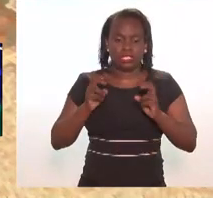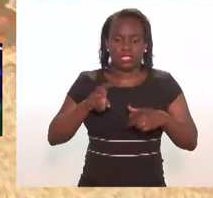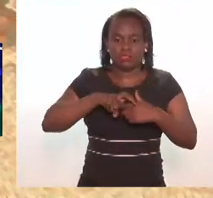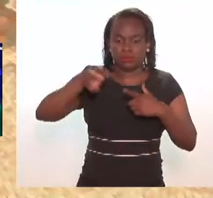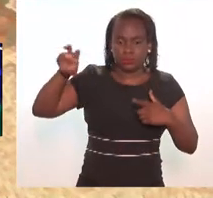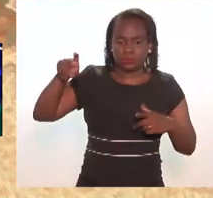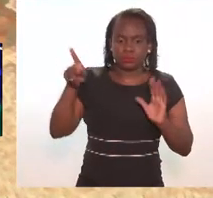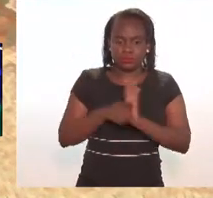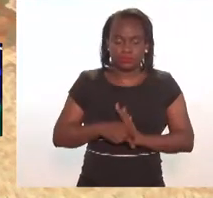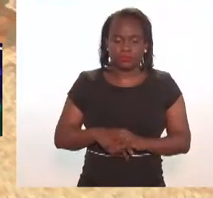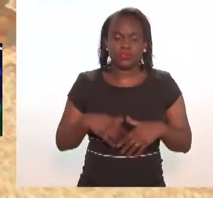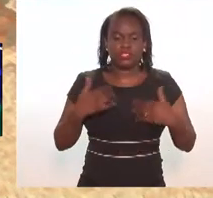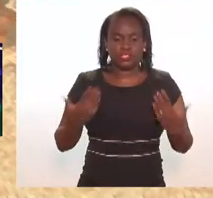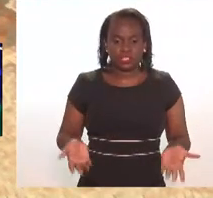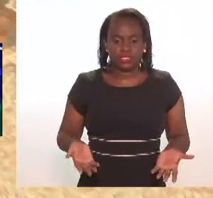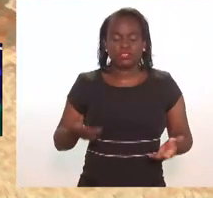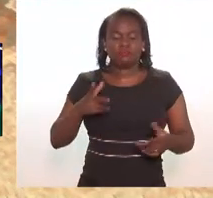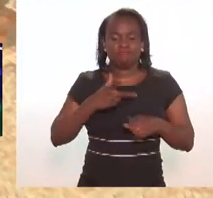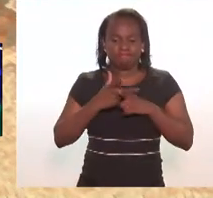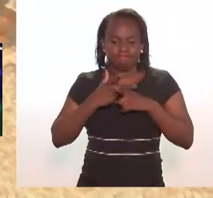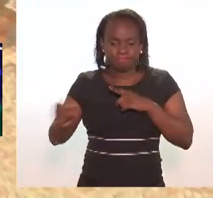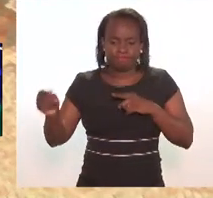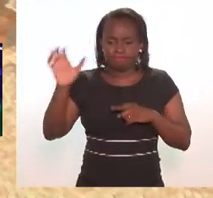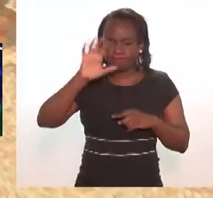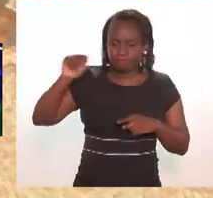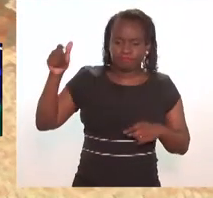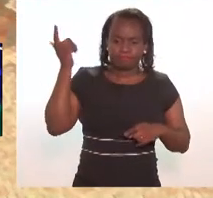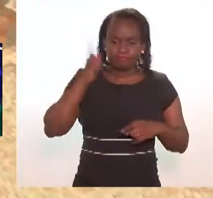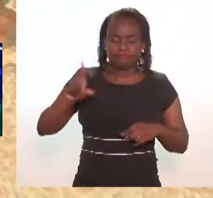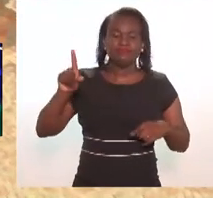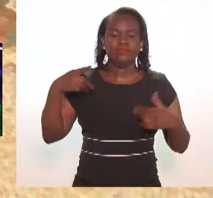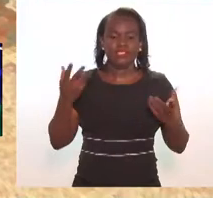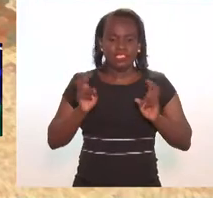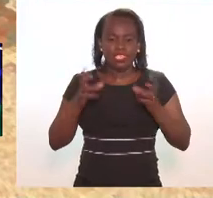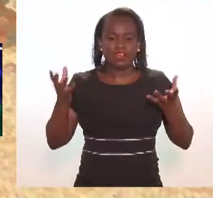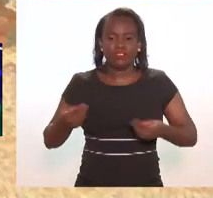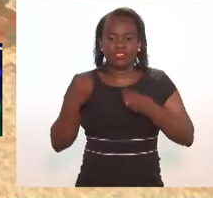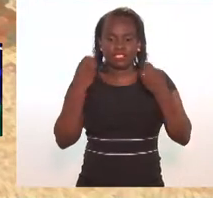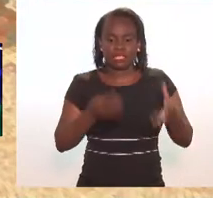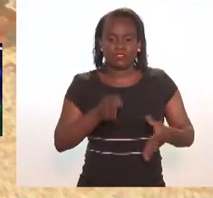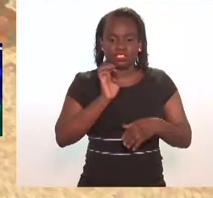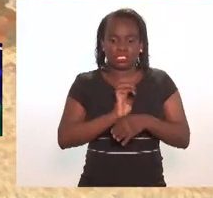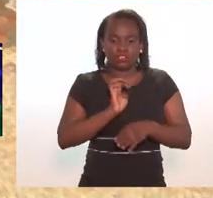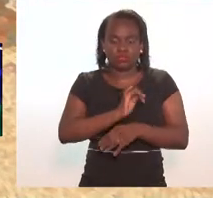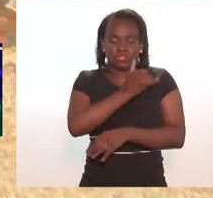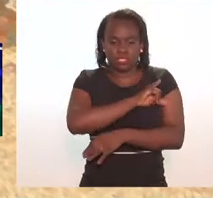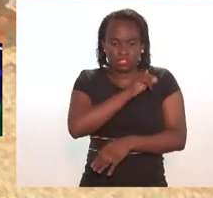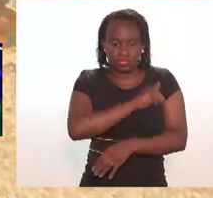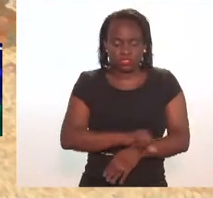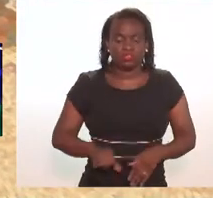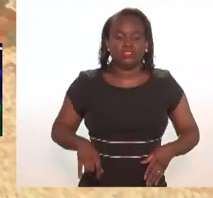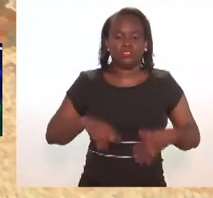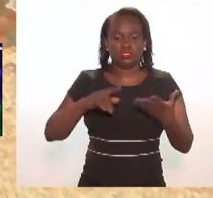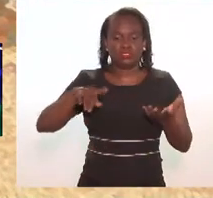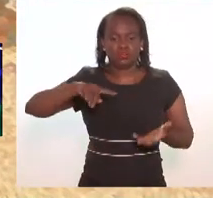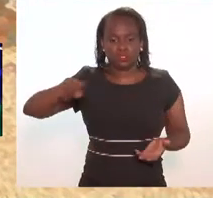Corcovado. Então, é uma grande vitória. E esses trens agora serão doados ao Estado do Rio de Janeiro. E